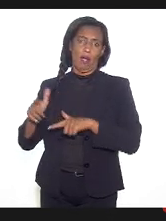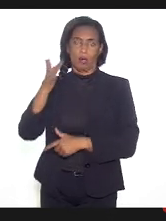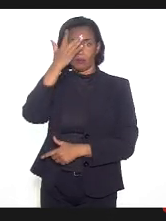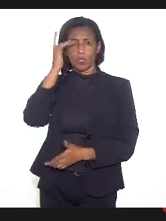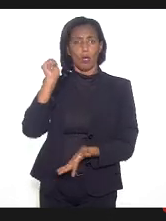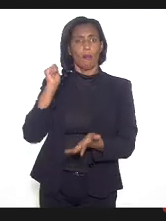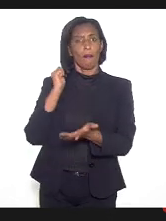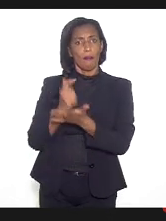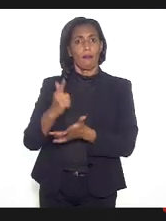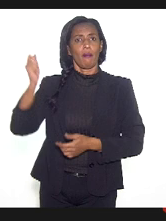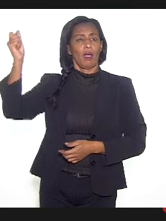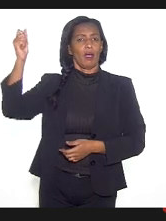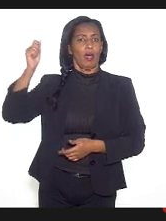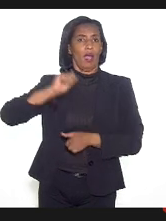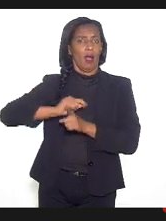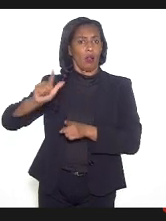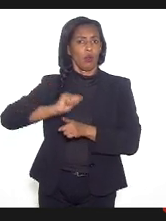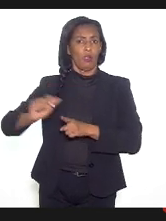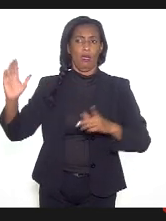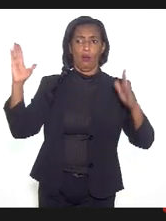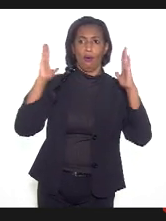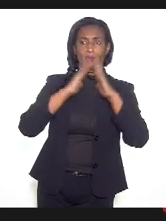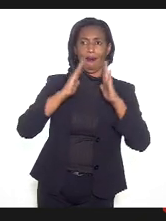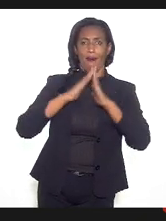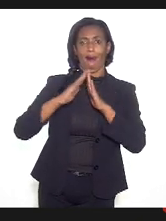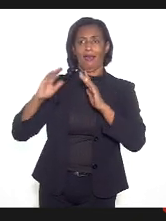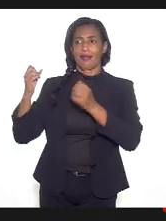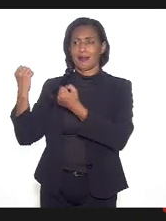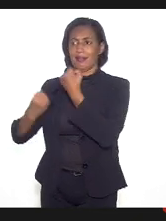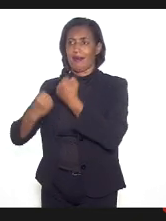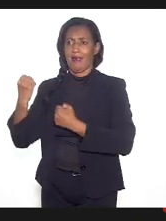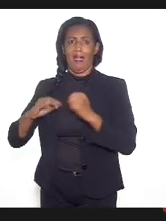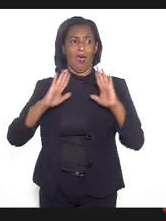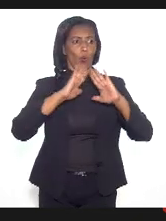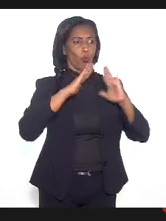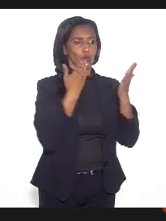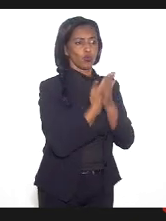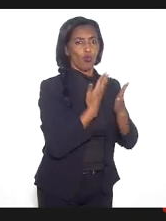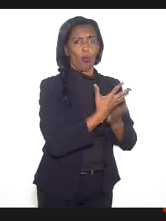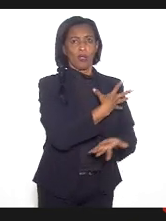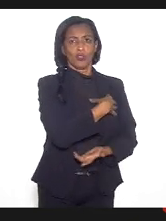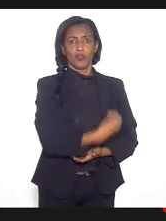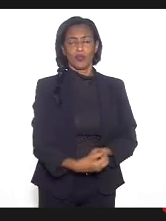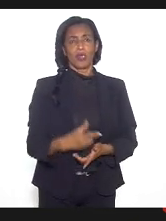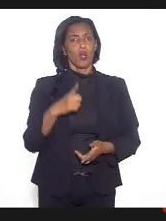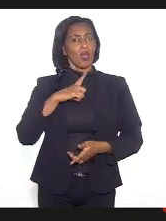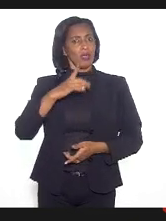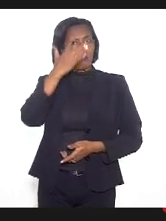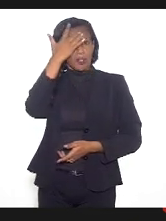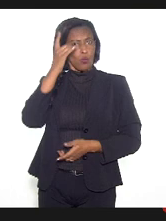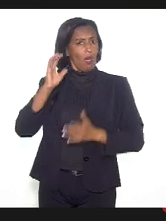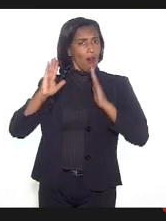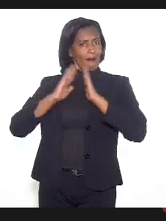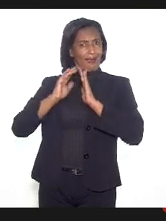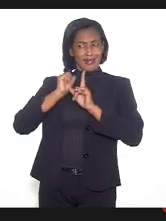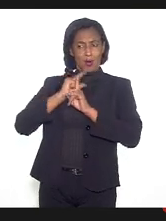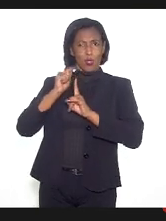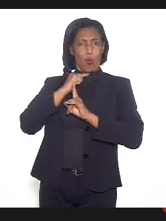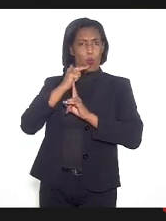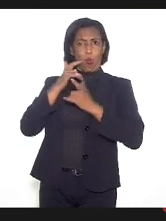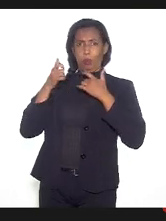aluguéis, pagam prestação de carro, colégio de filho, muitos já estão em eminência de serem despejados